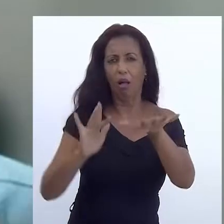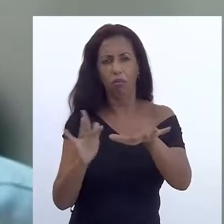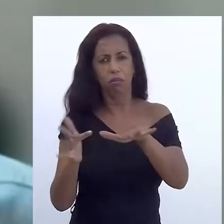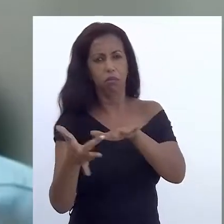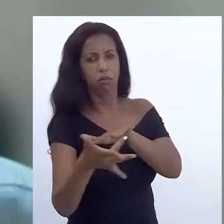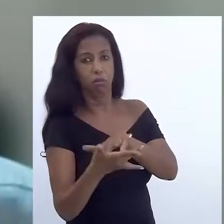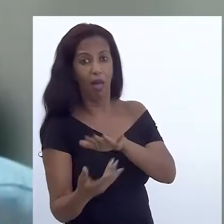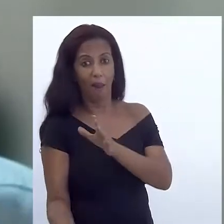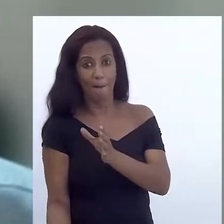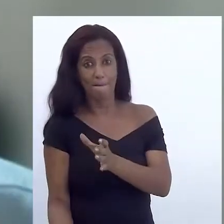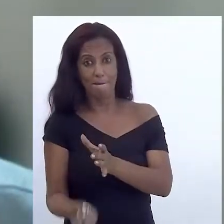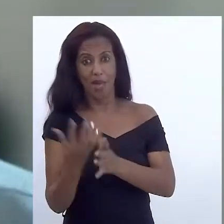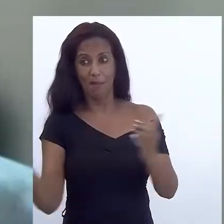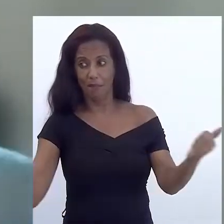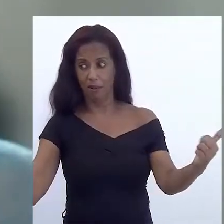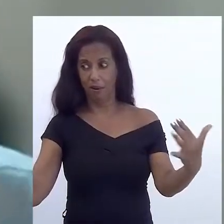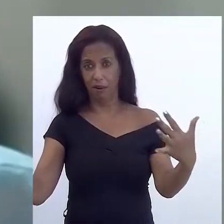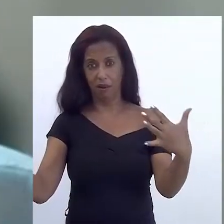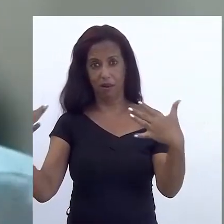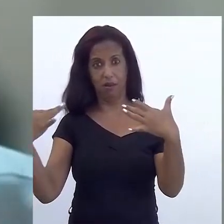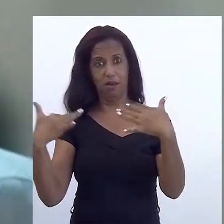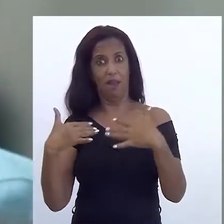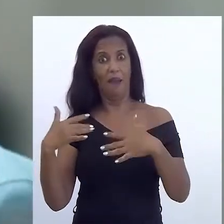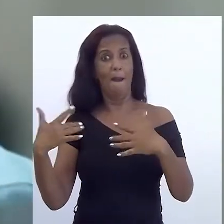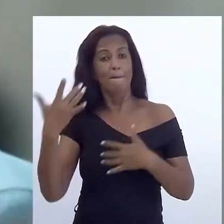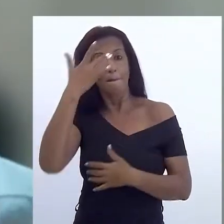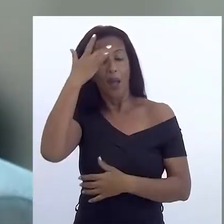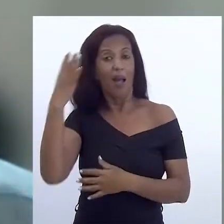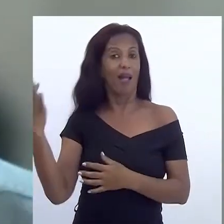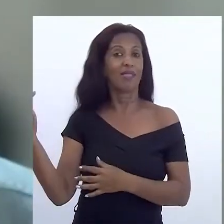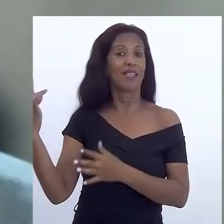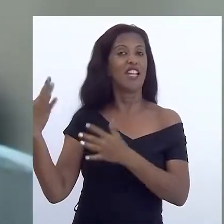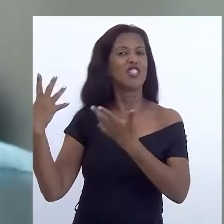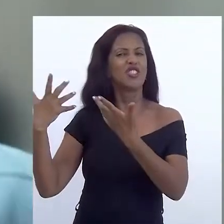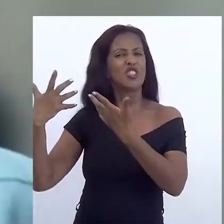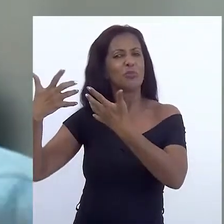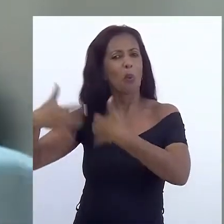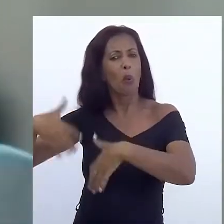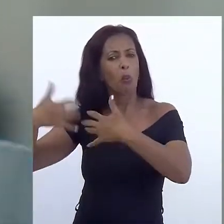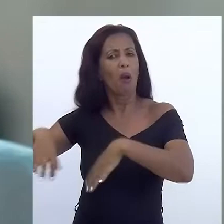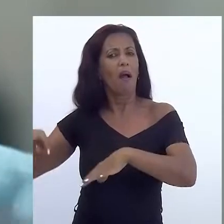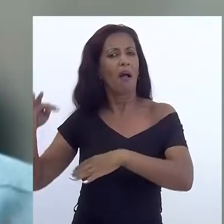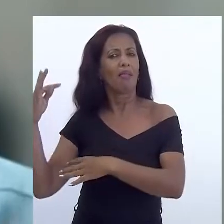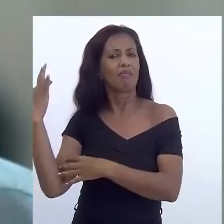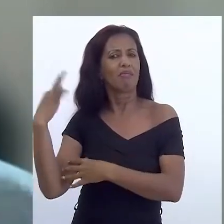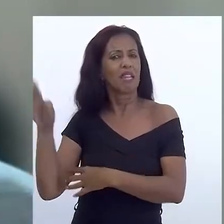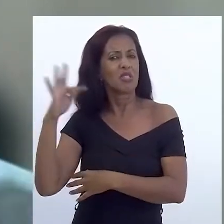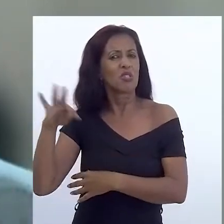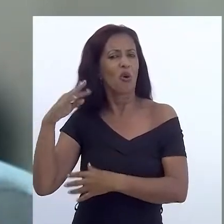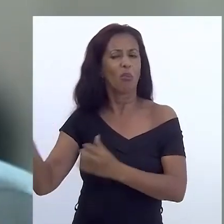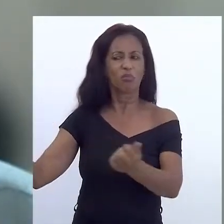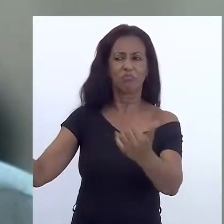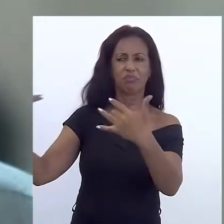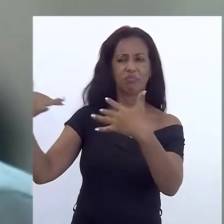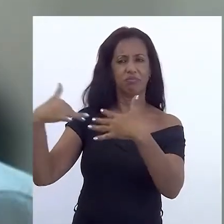e apareceram várias pessoas, até de Teresópolis, foram lá levar animais da vizinhança e mais distantes, e dentro de um